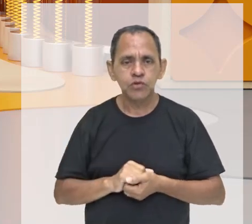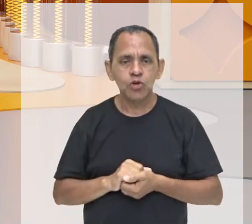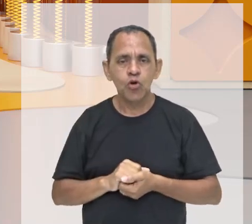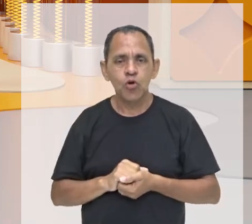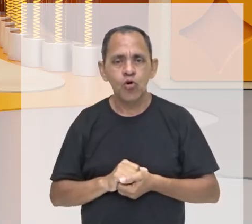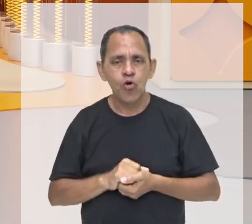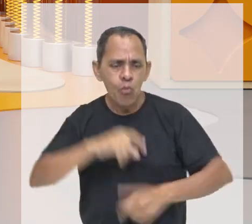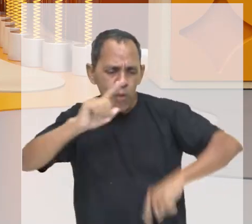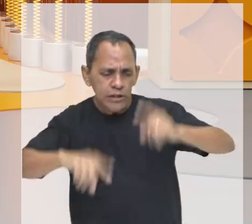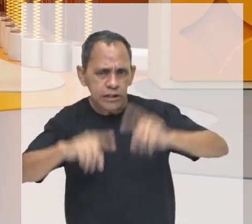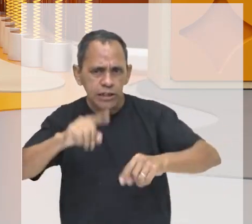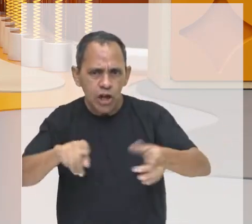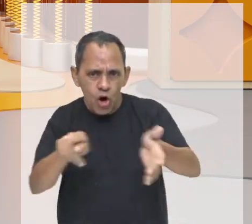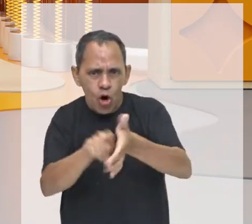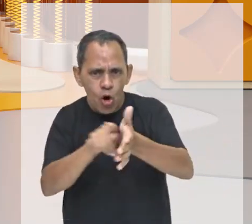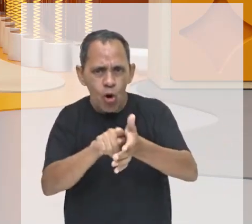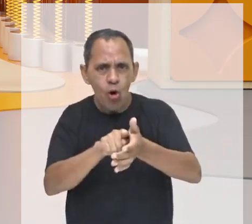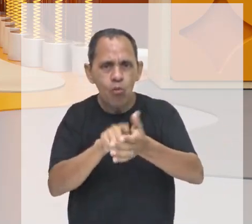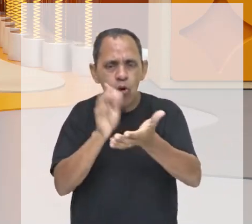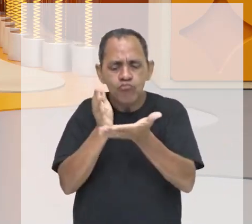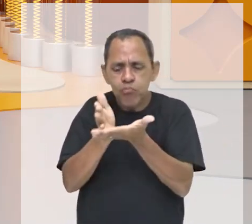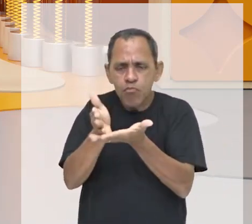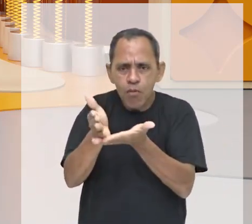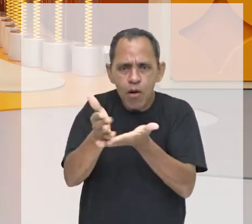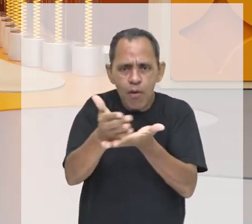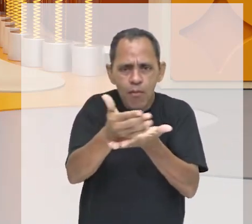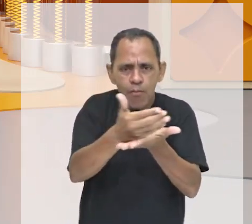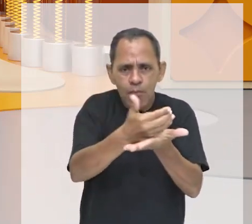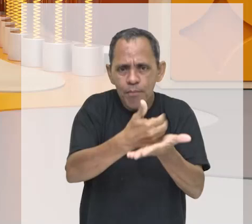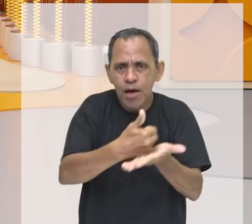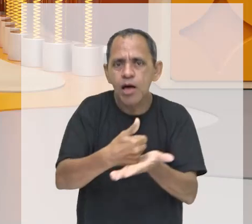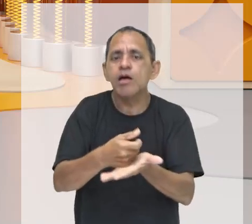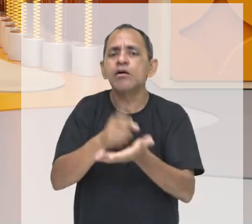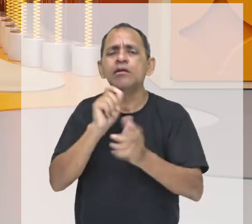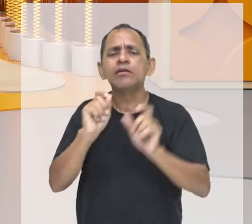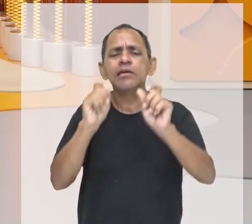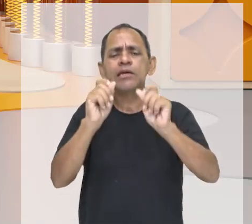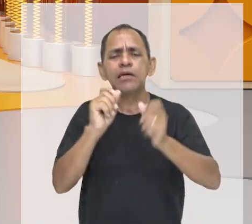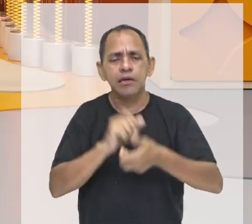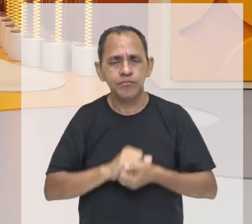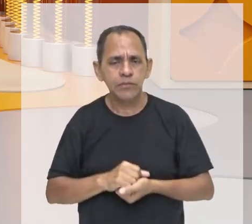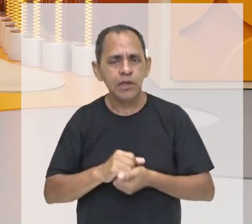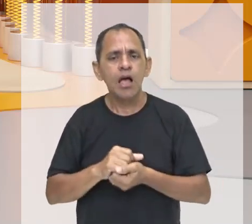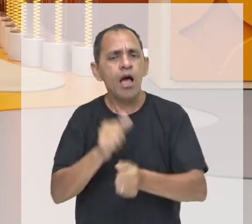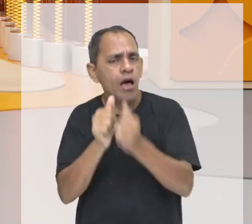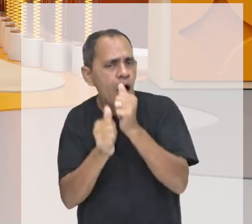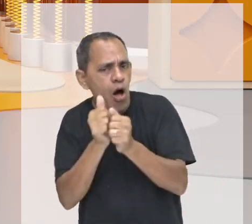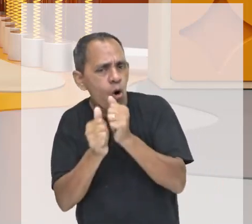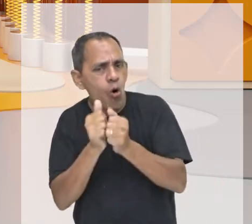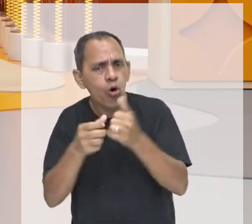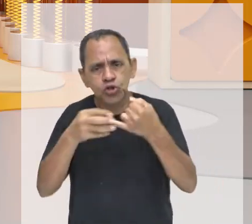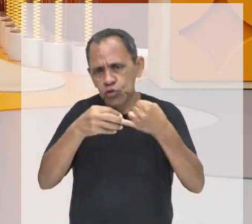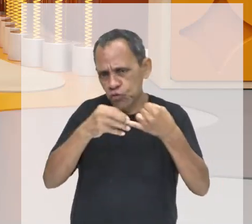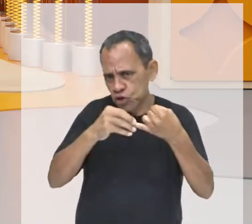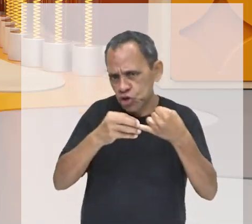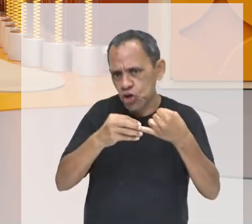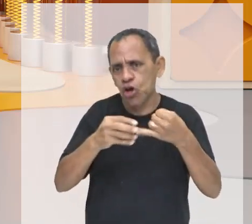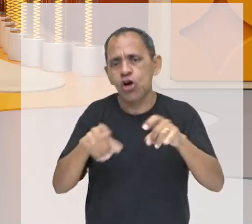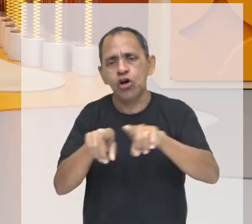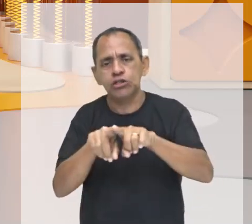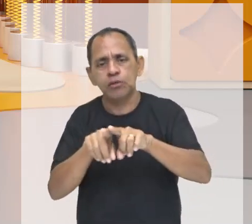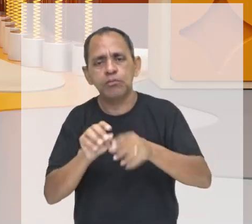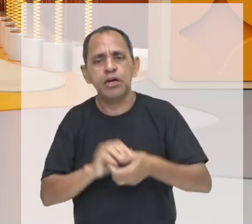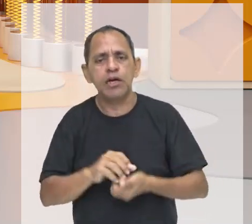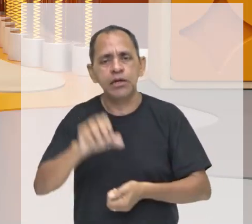ele está, né, pegando em quantidade ali de uma soja, de um arroz, de um feijão, né? Então, a gente